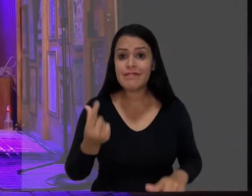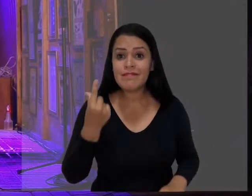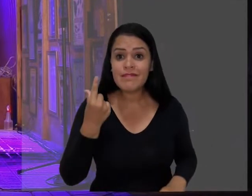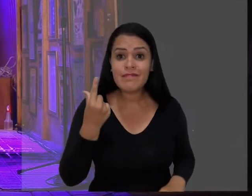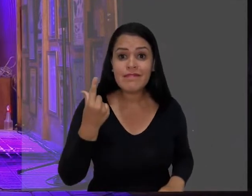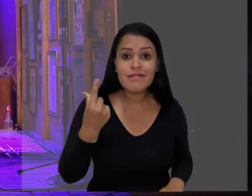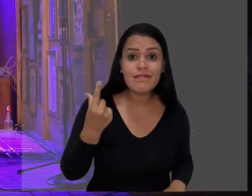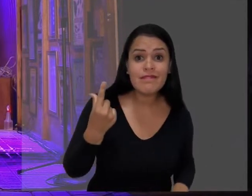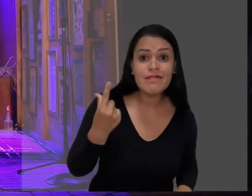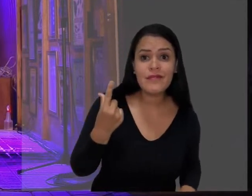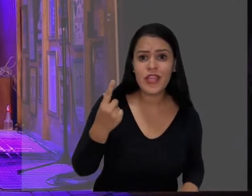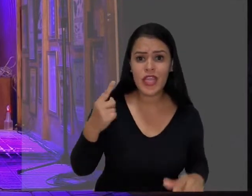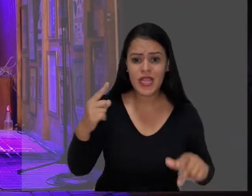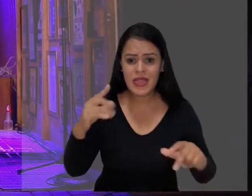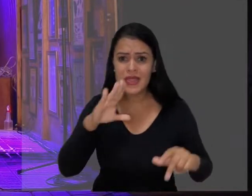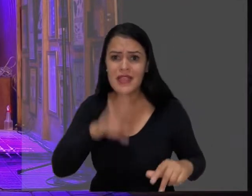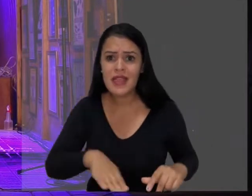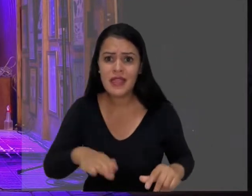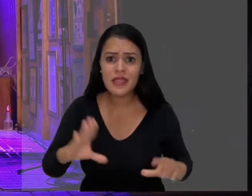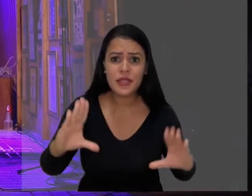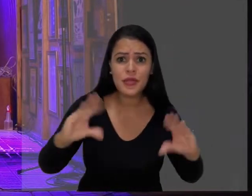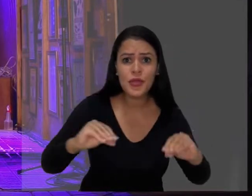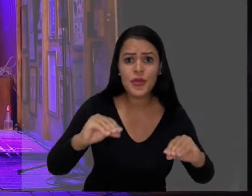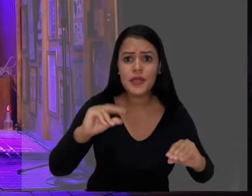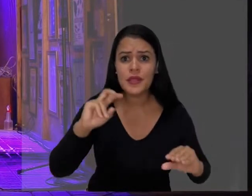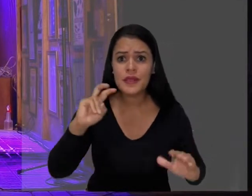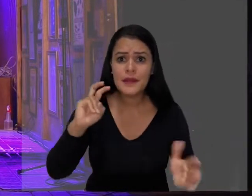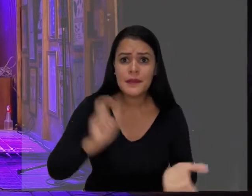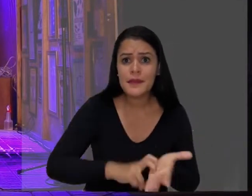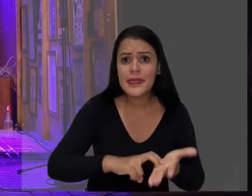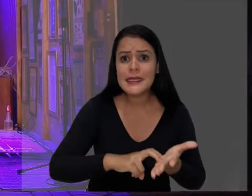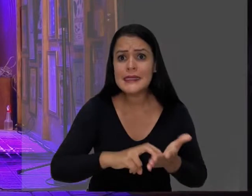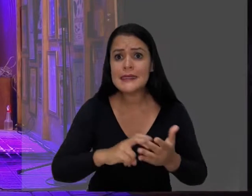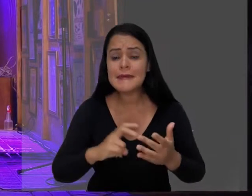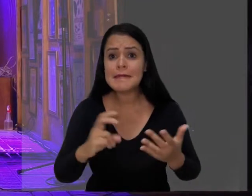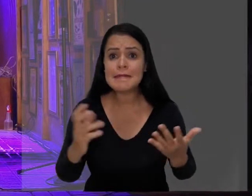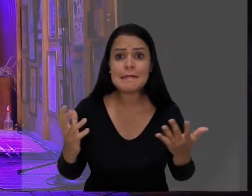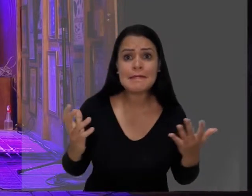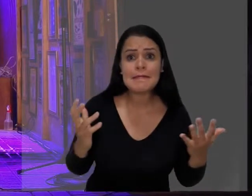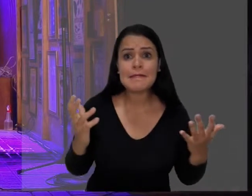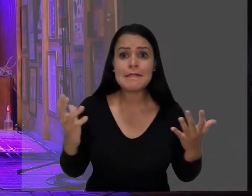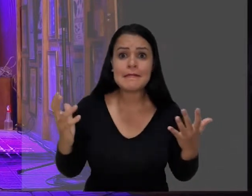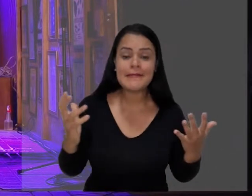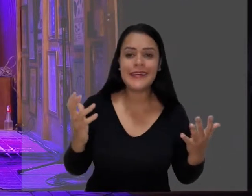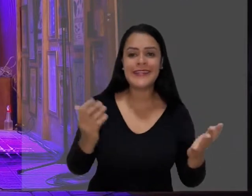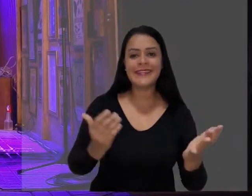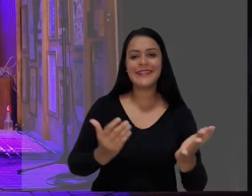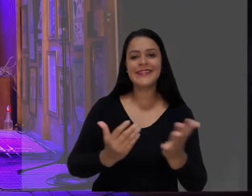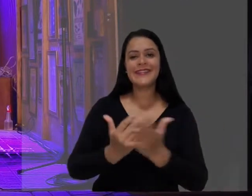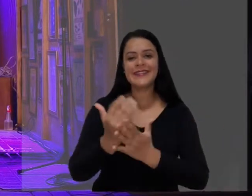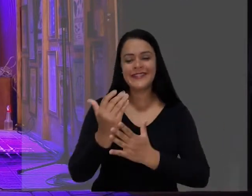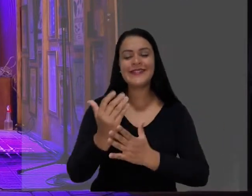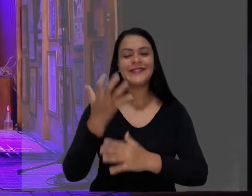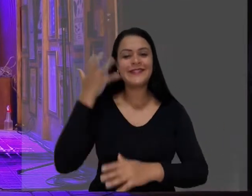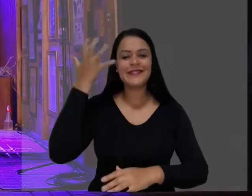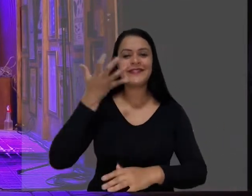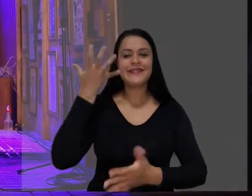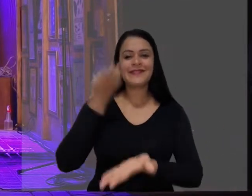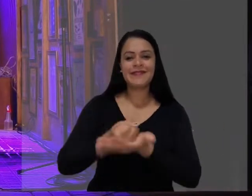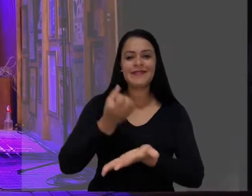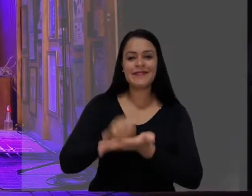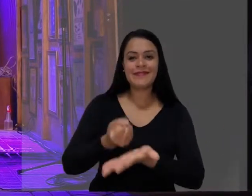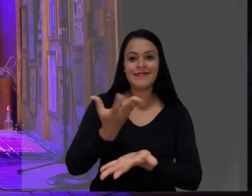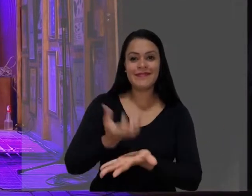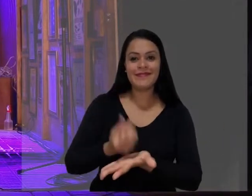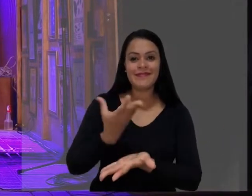tarde, noite, manhã. Aliás, estamos começando mais um podcast.